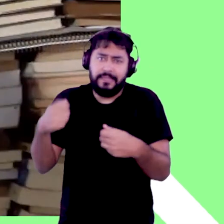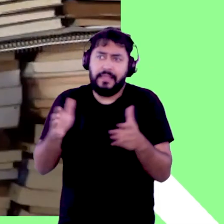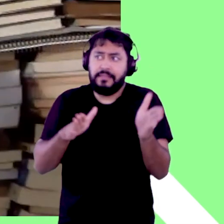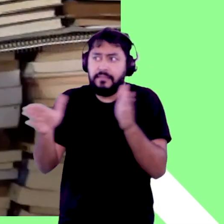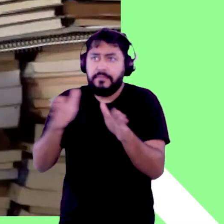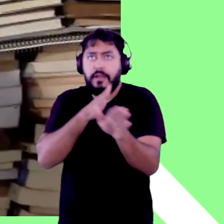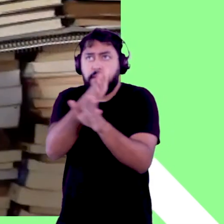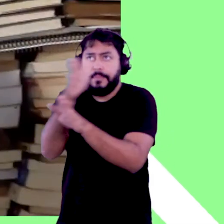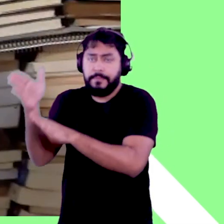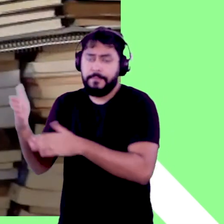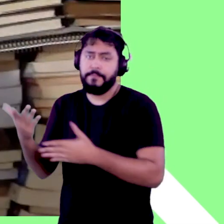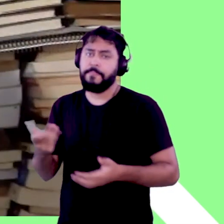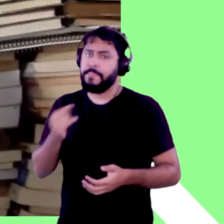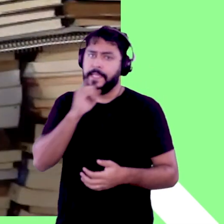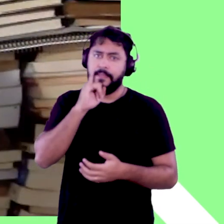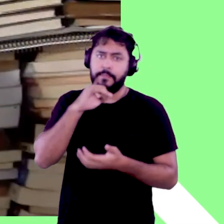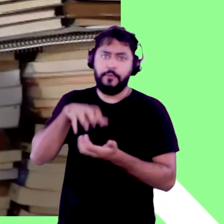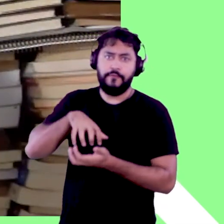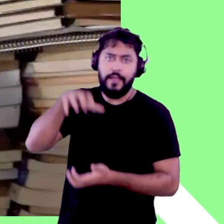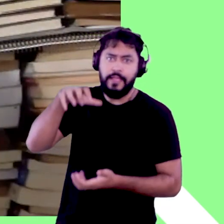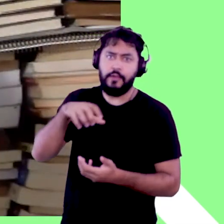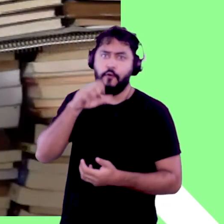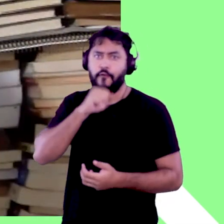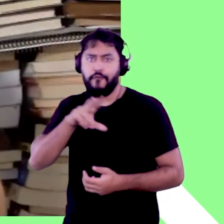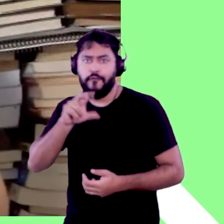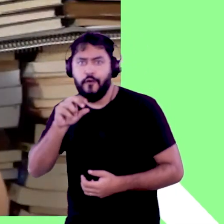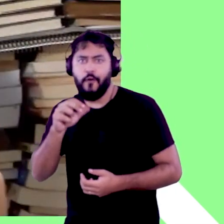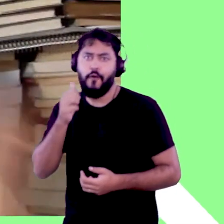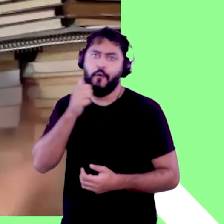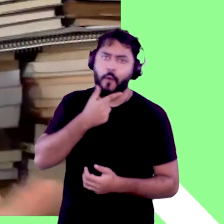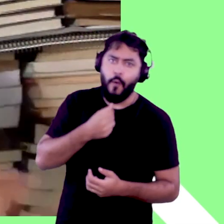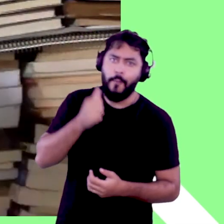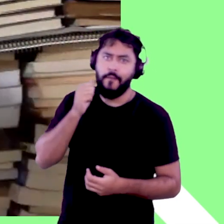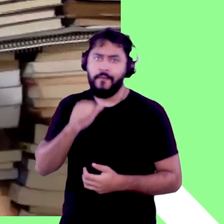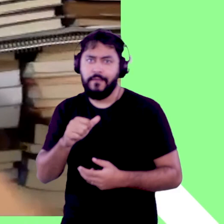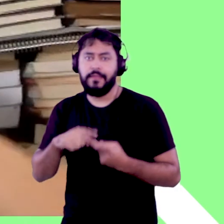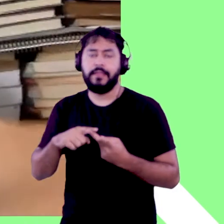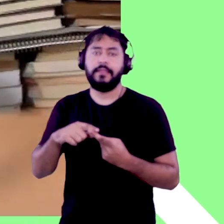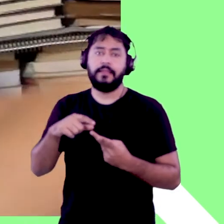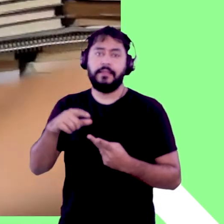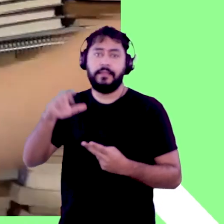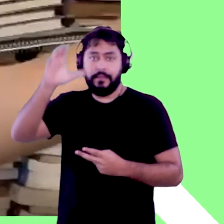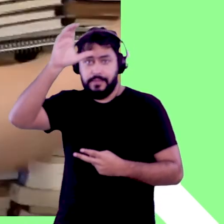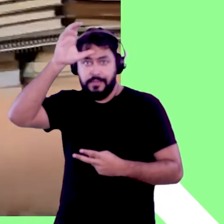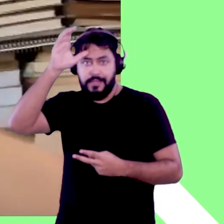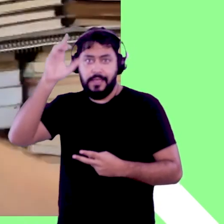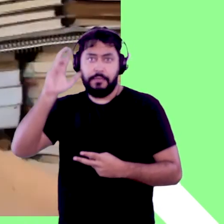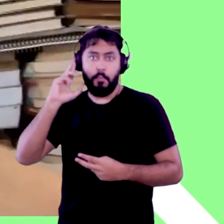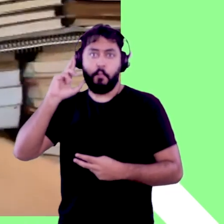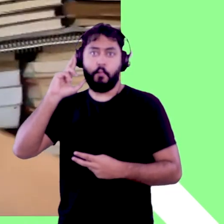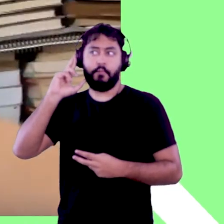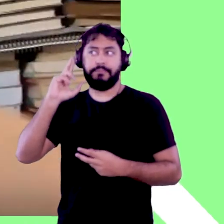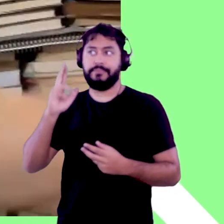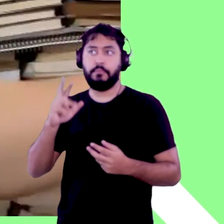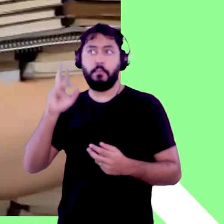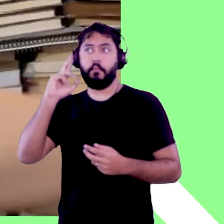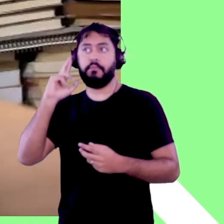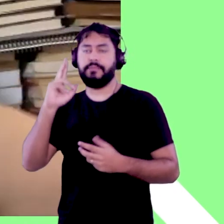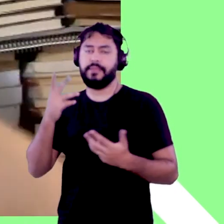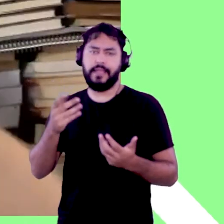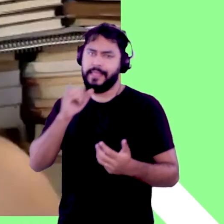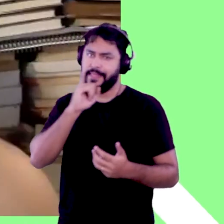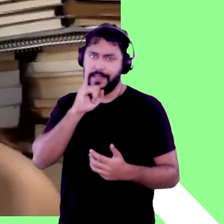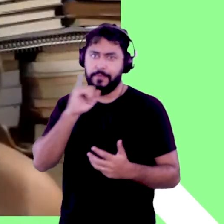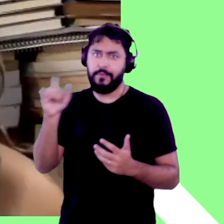o caso dos velhinhos, dos nossos avós e avós, tia surda, sabe? Que a pessoa fica gritando, que não ouve as coisas. Gente,